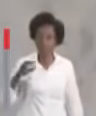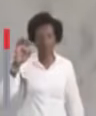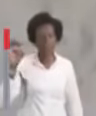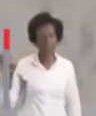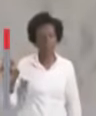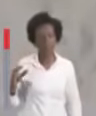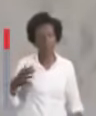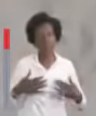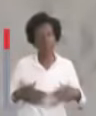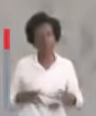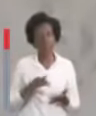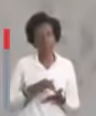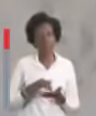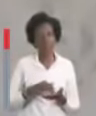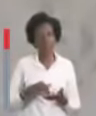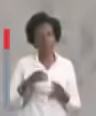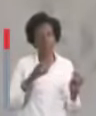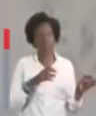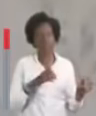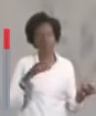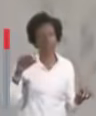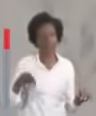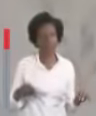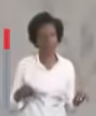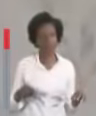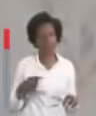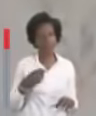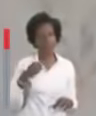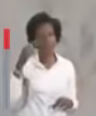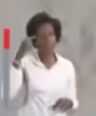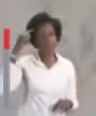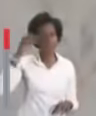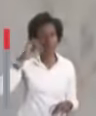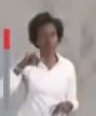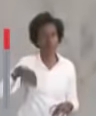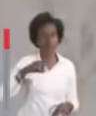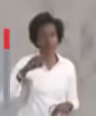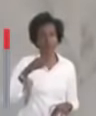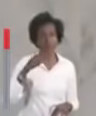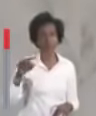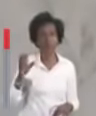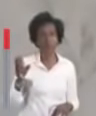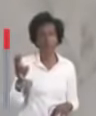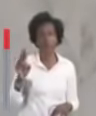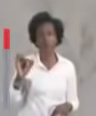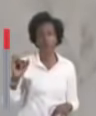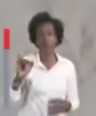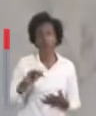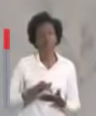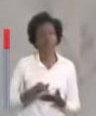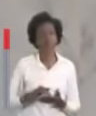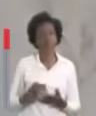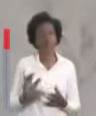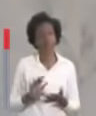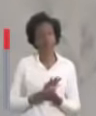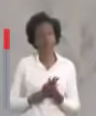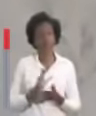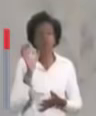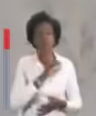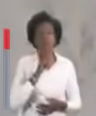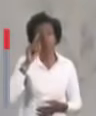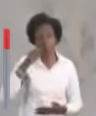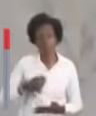secretário de educação aqui eu tenho certeza que o secretário João Cury não vai tomar nenhuma medida precipitada aqui eu tenho certeza